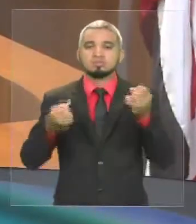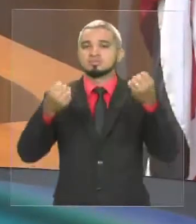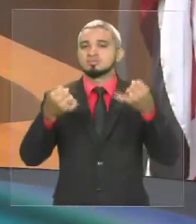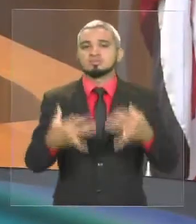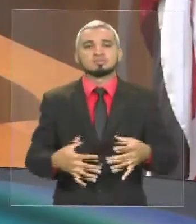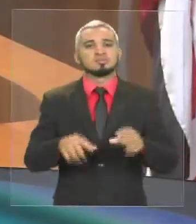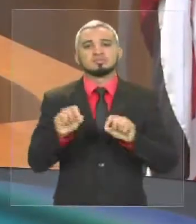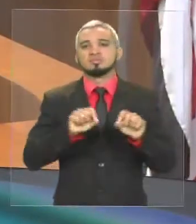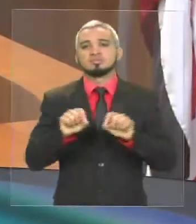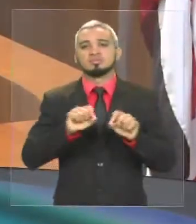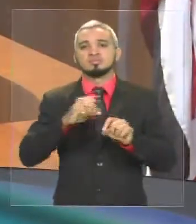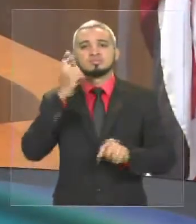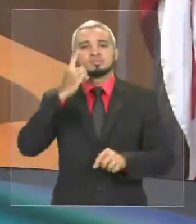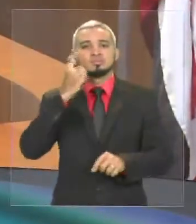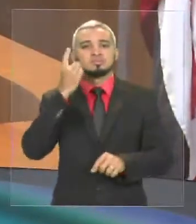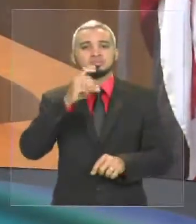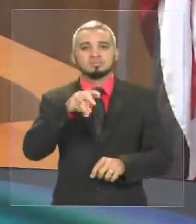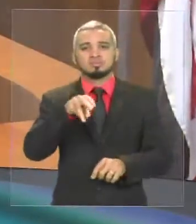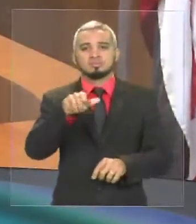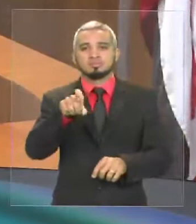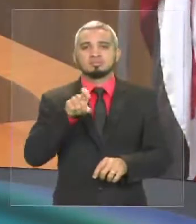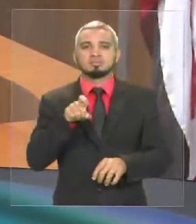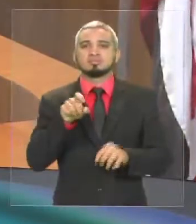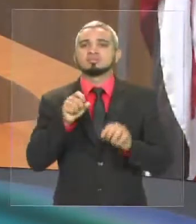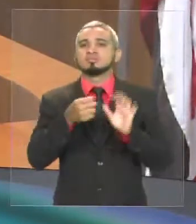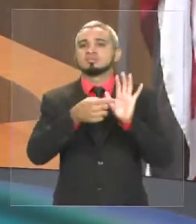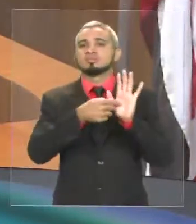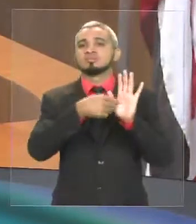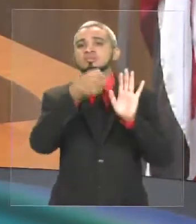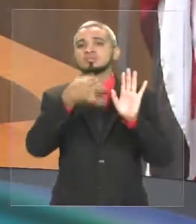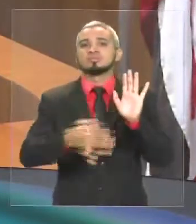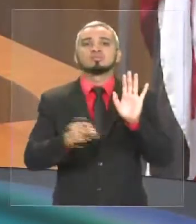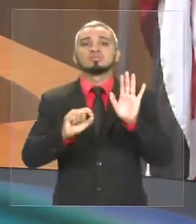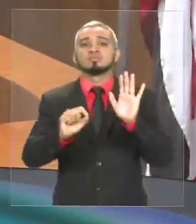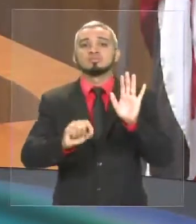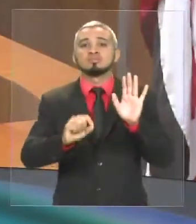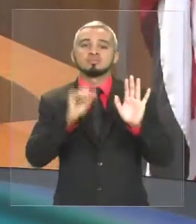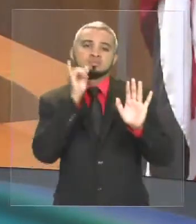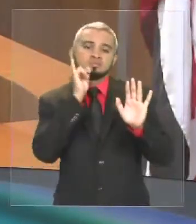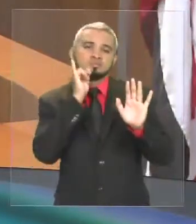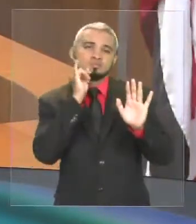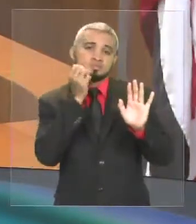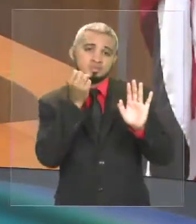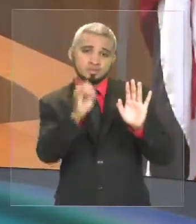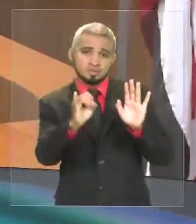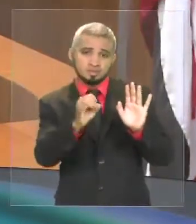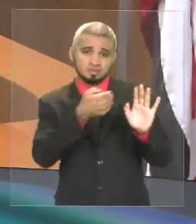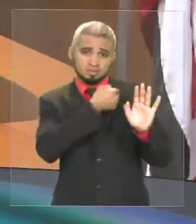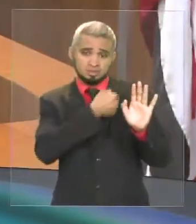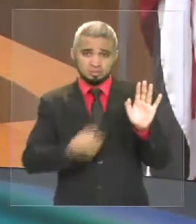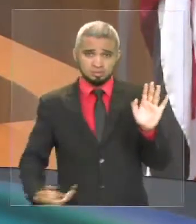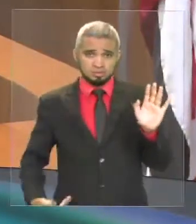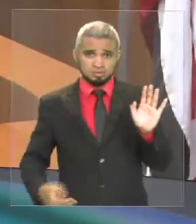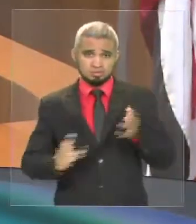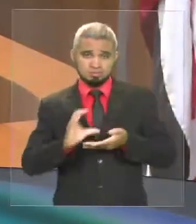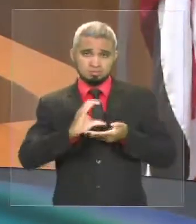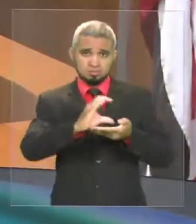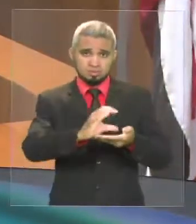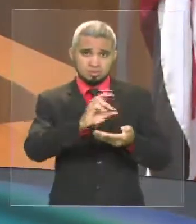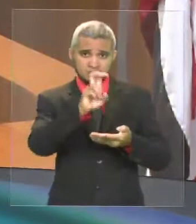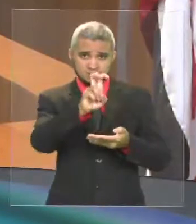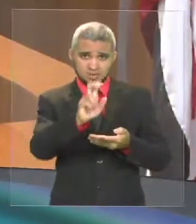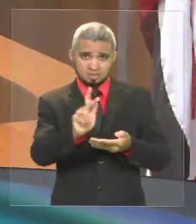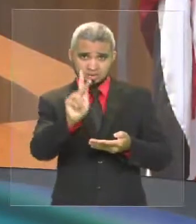Max Barros, que se o governo do Estado entrar com 5 quilômetros de asfalto em um determinado município, ele